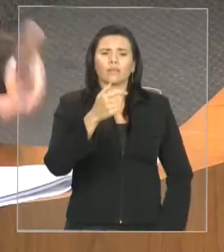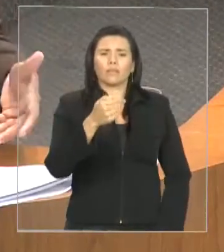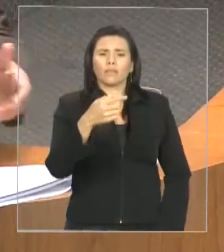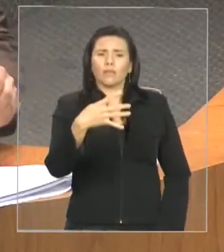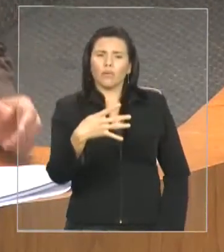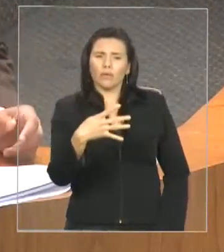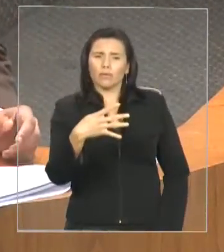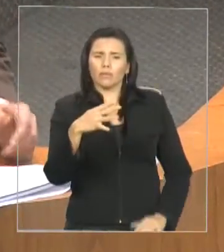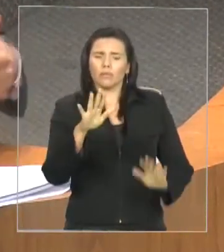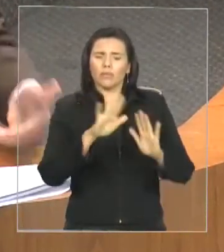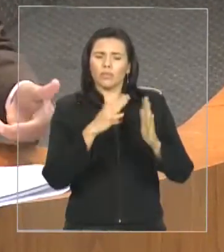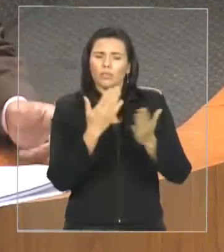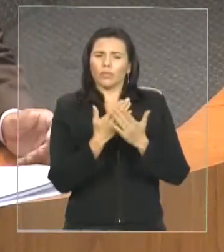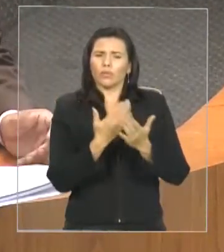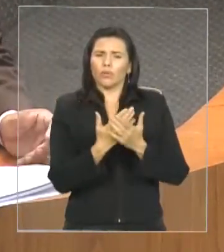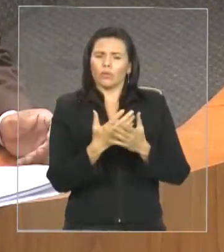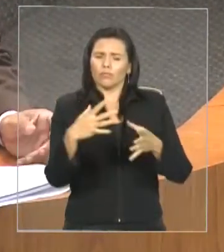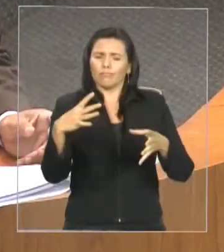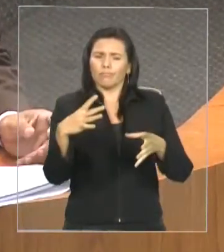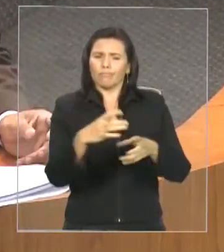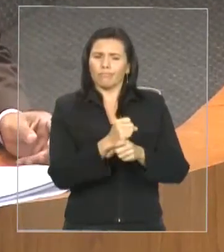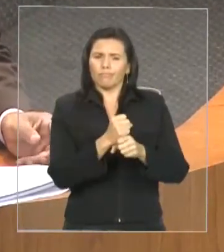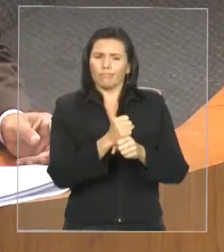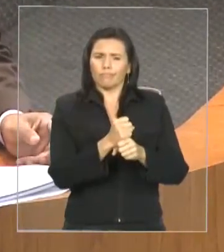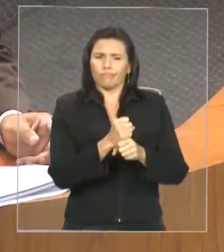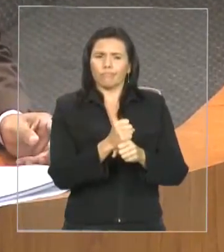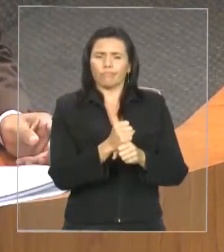E não são.